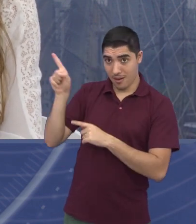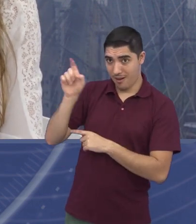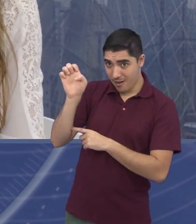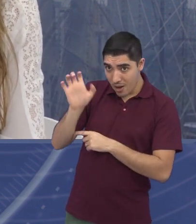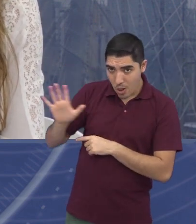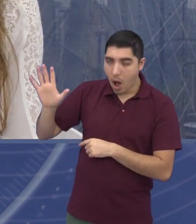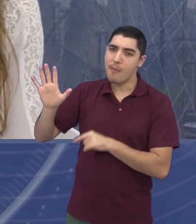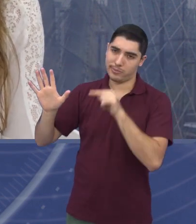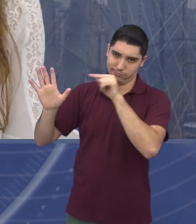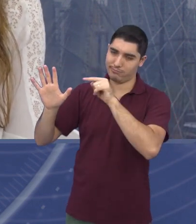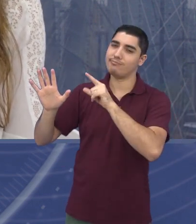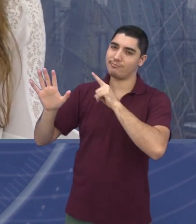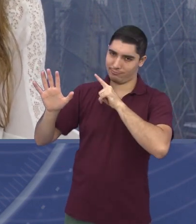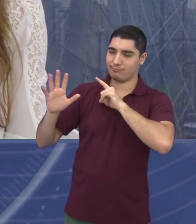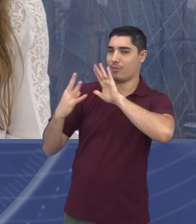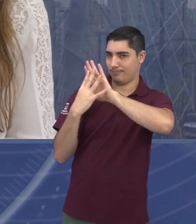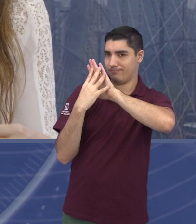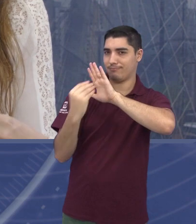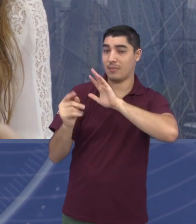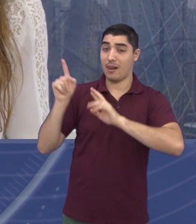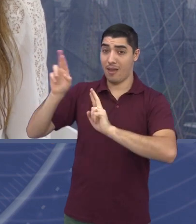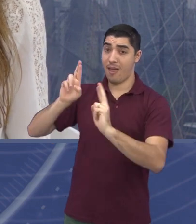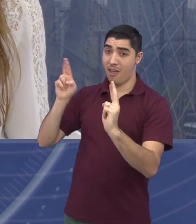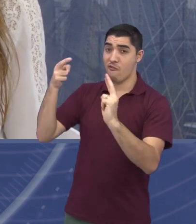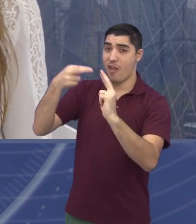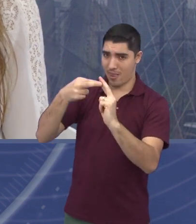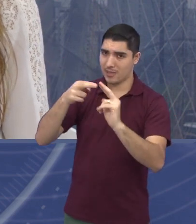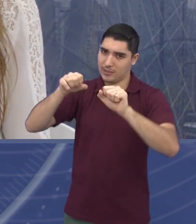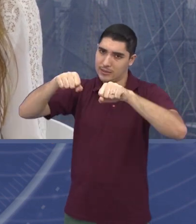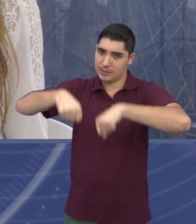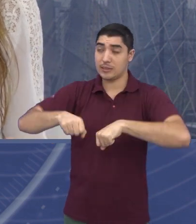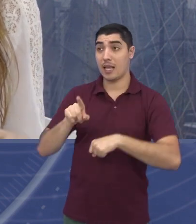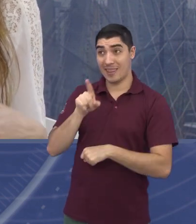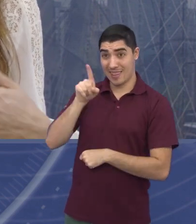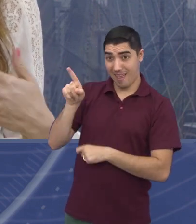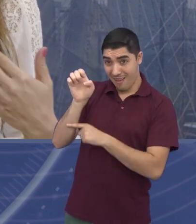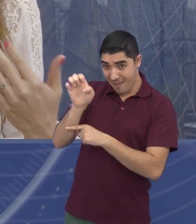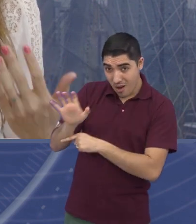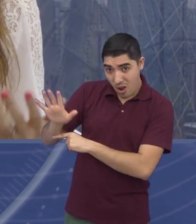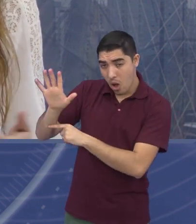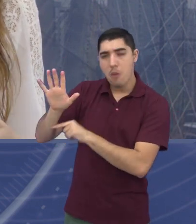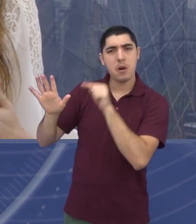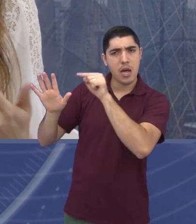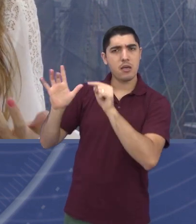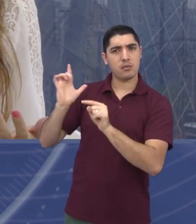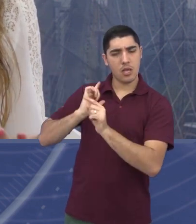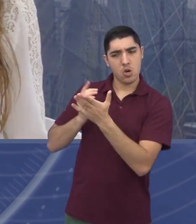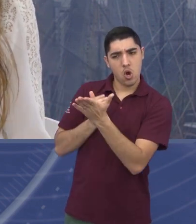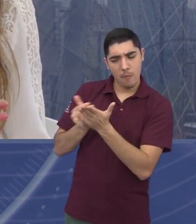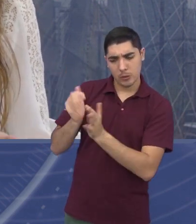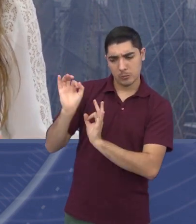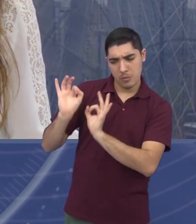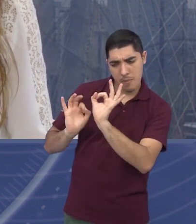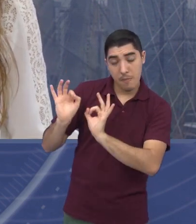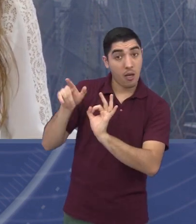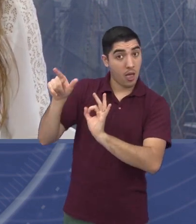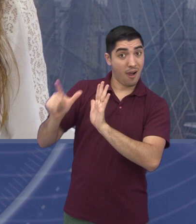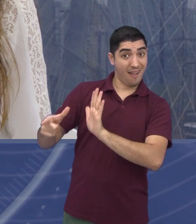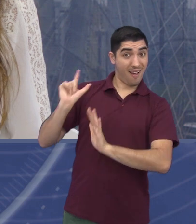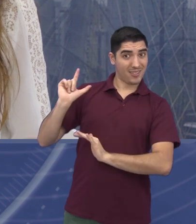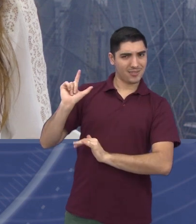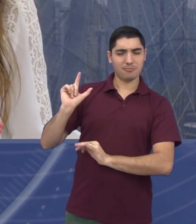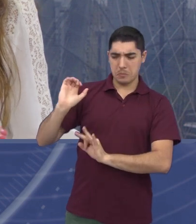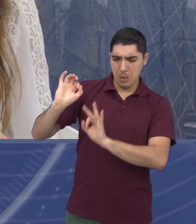positiva, como você falou. É uma região, né, do mundo que foi se preparando com um pouco mais de